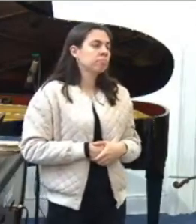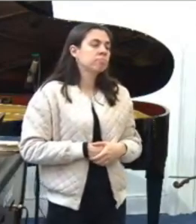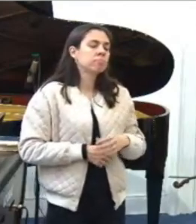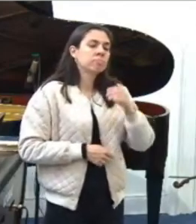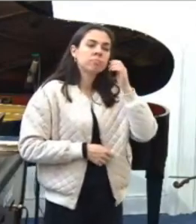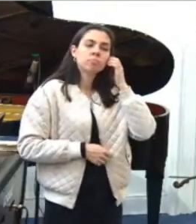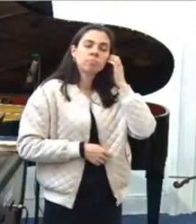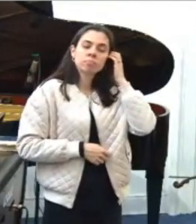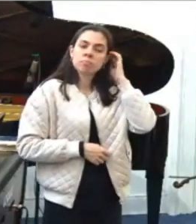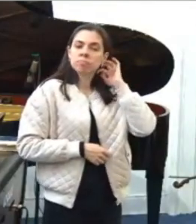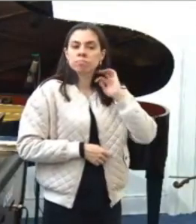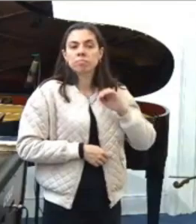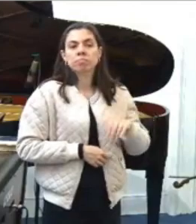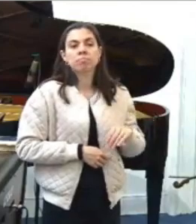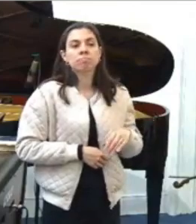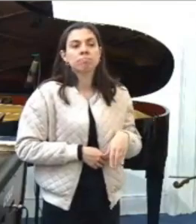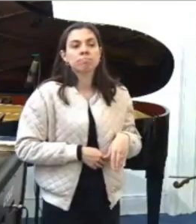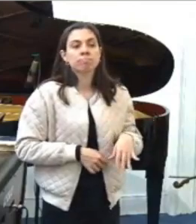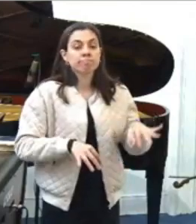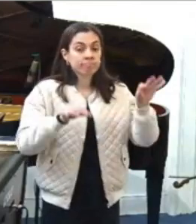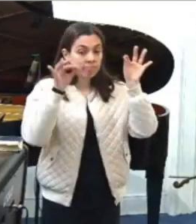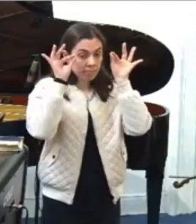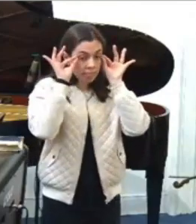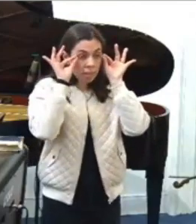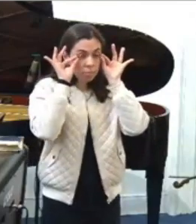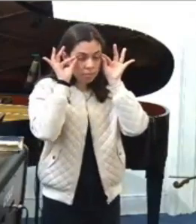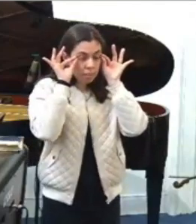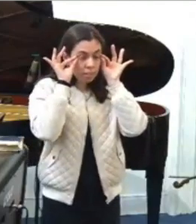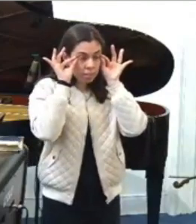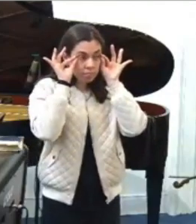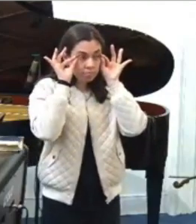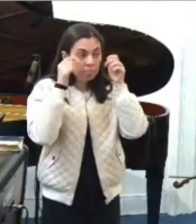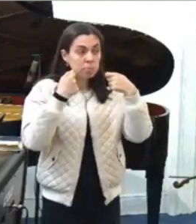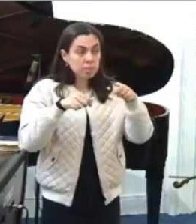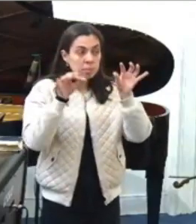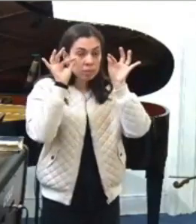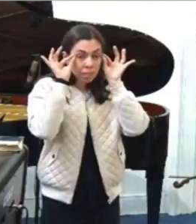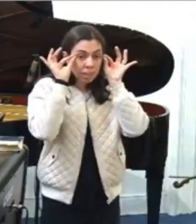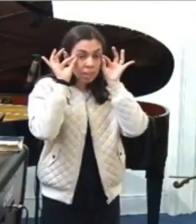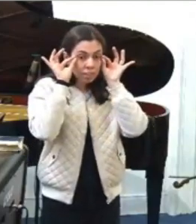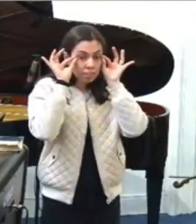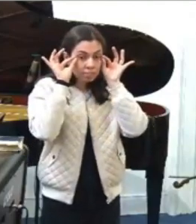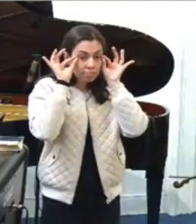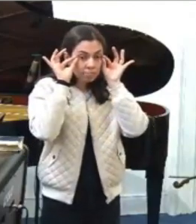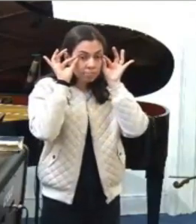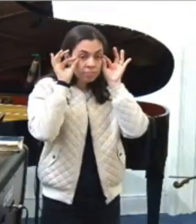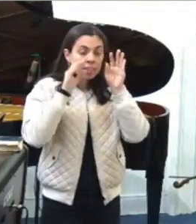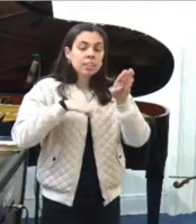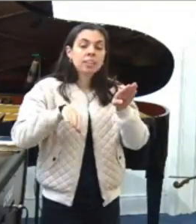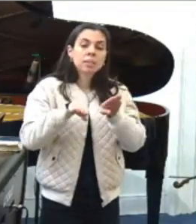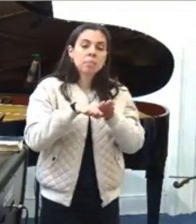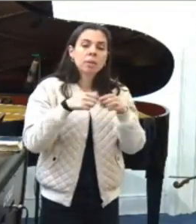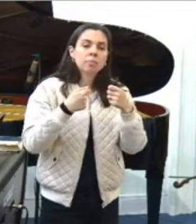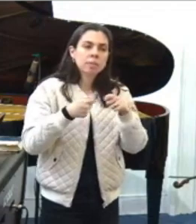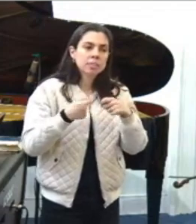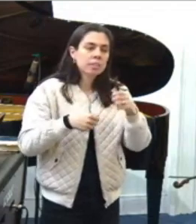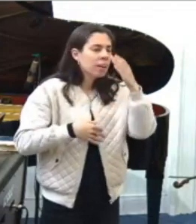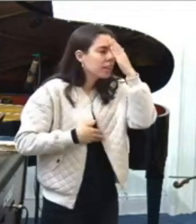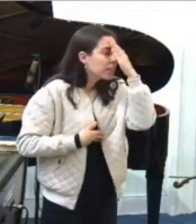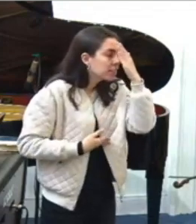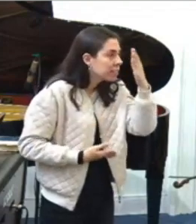também enxerguemos o conforto de Cristo. a forma como o Senhor nos